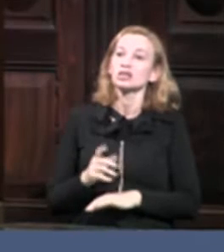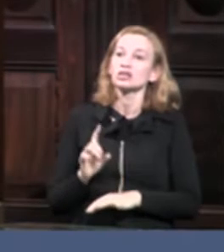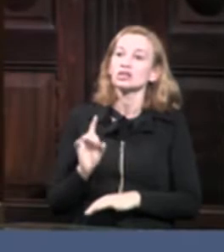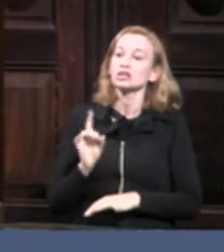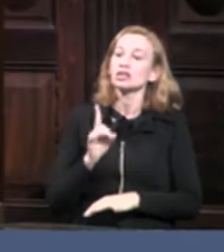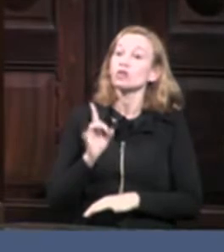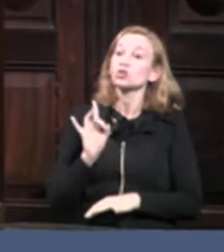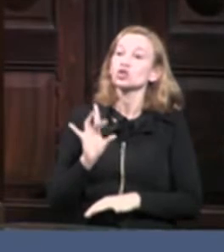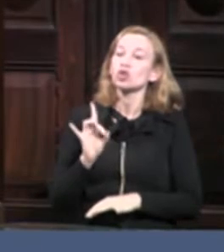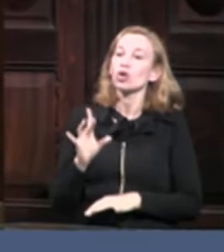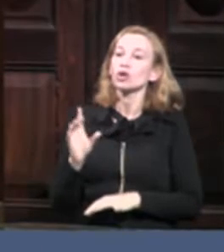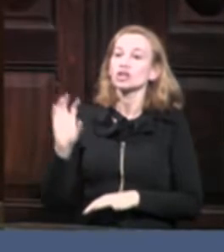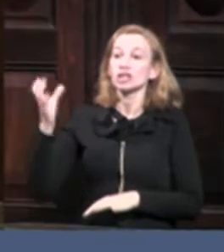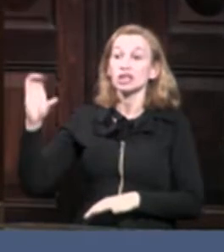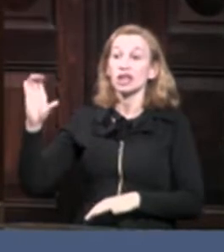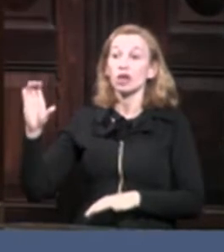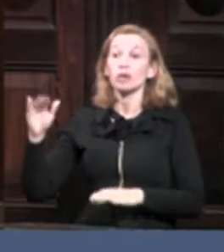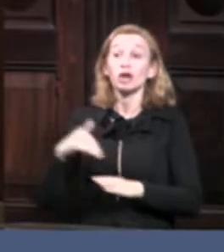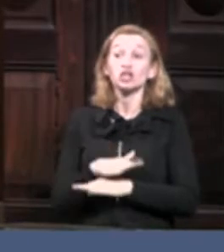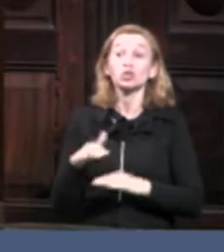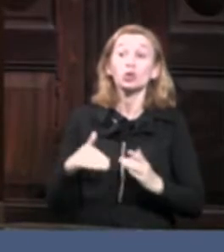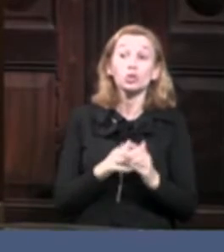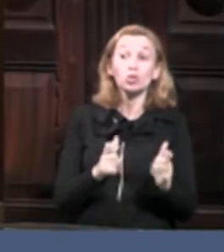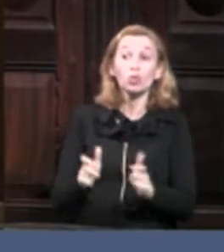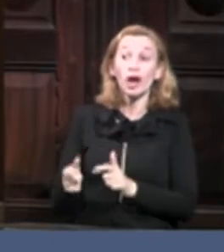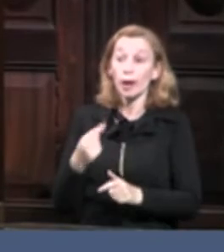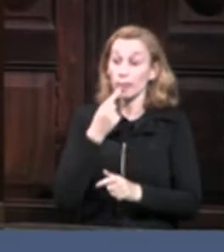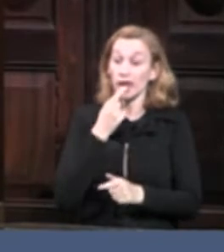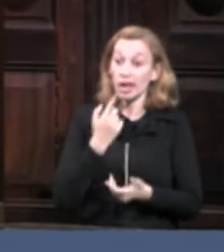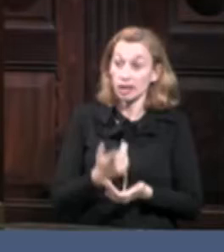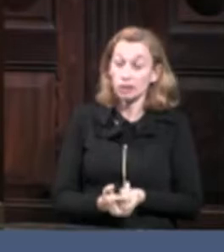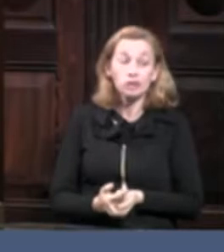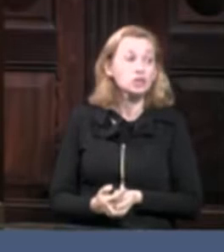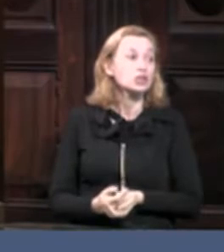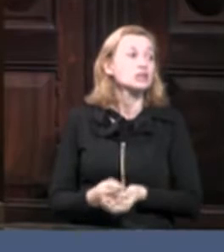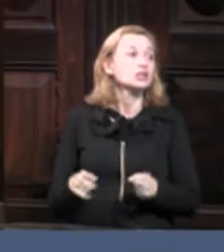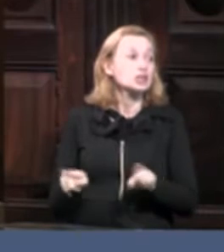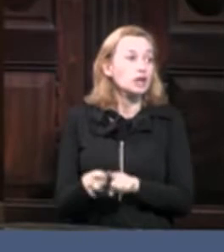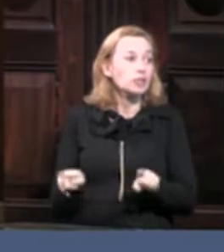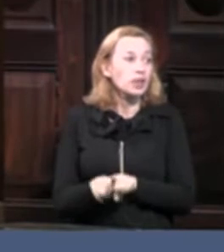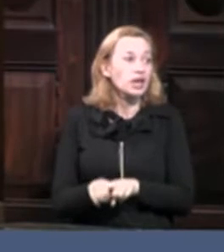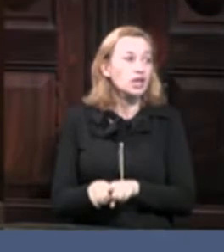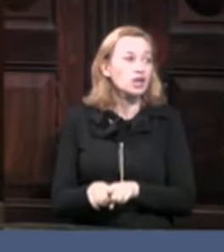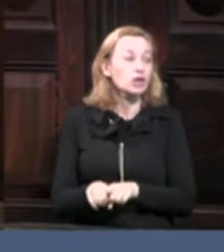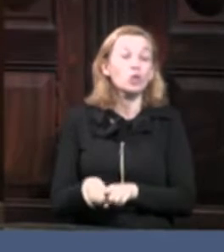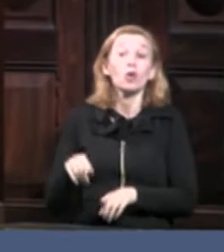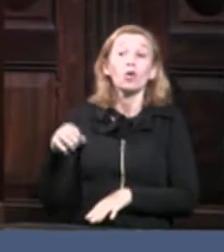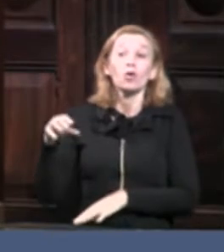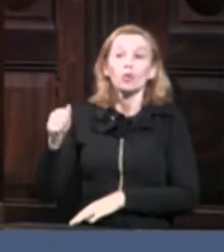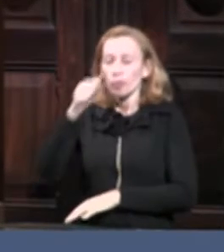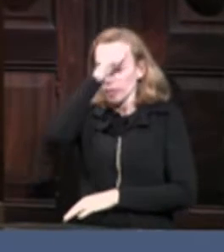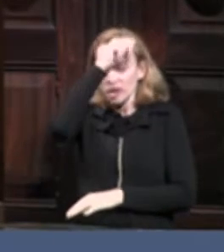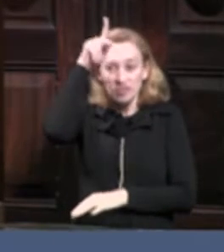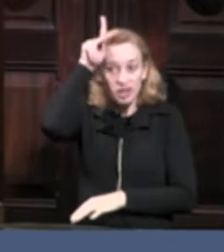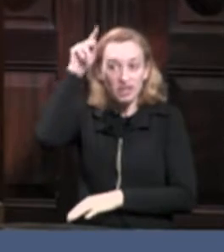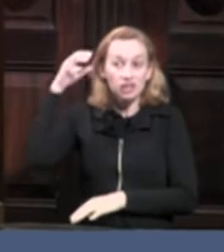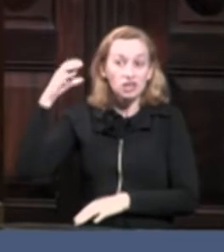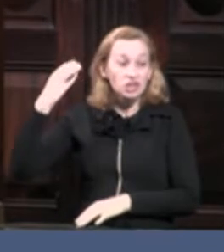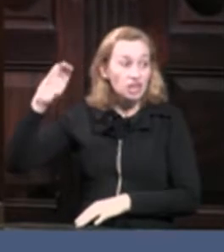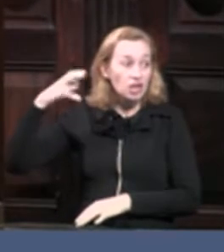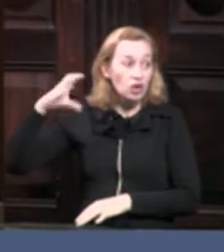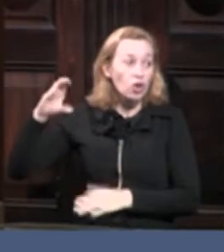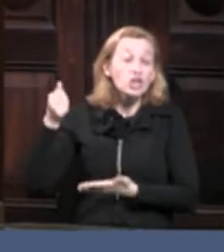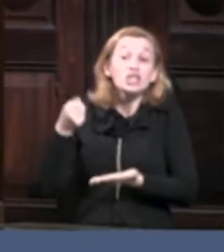região metropolitana. Nesse sentido, também conversei com o prefeito de Niterói, Rodrigo Neves, cobrando